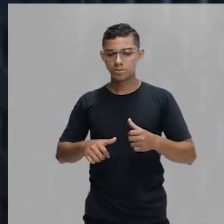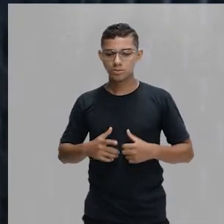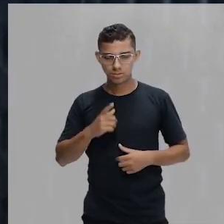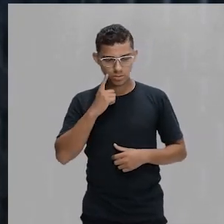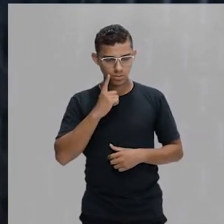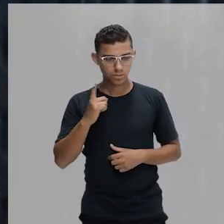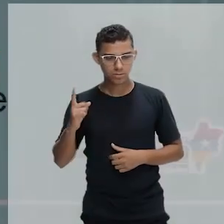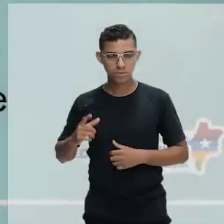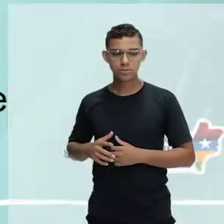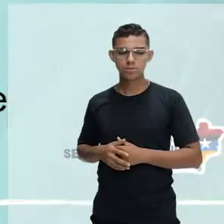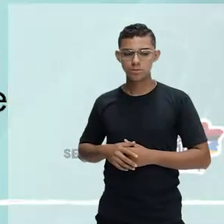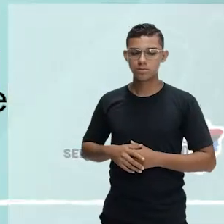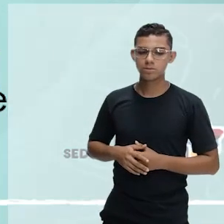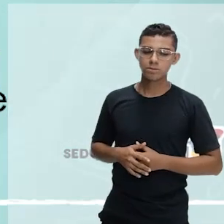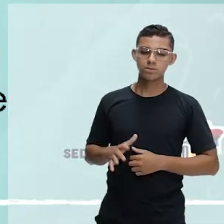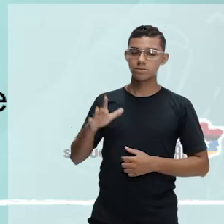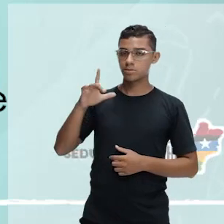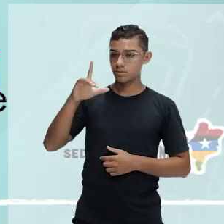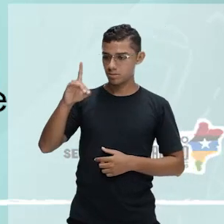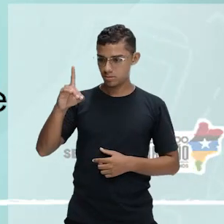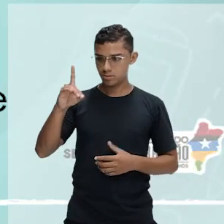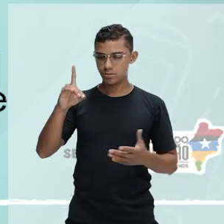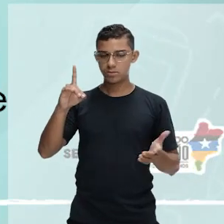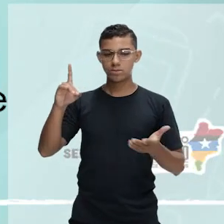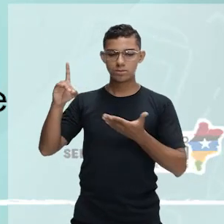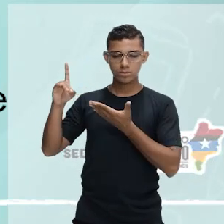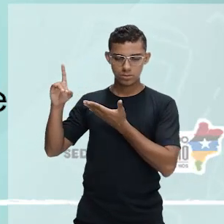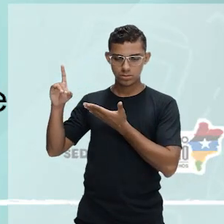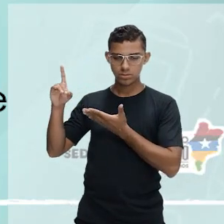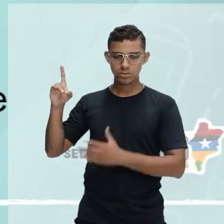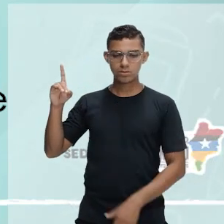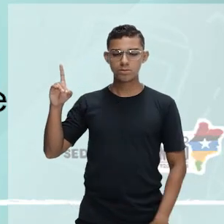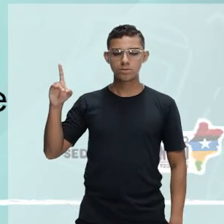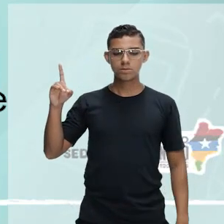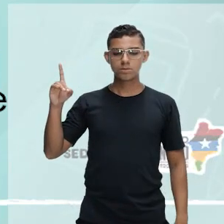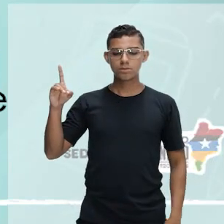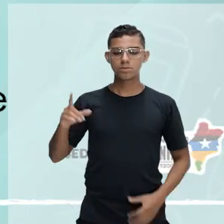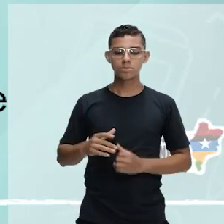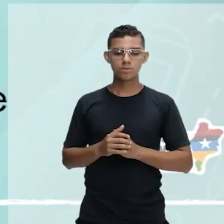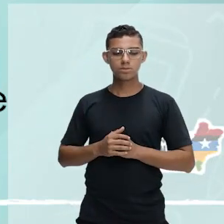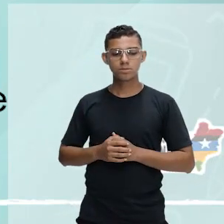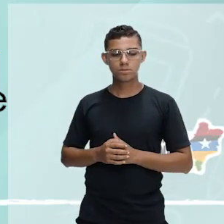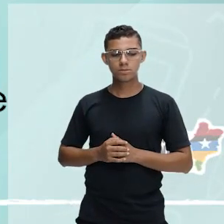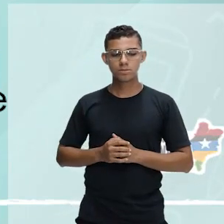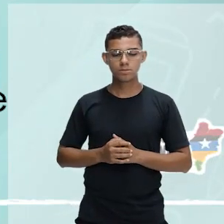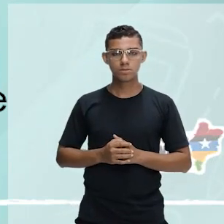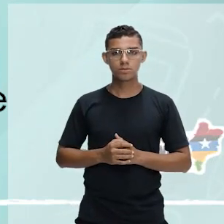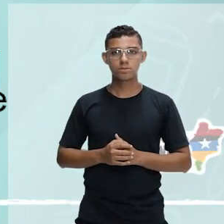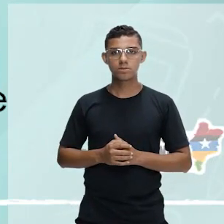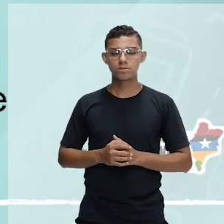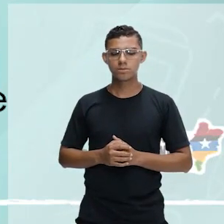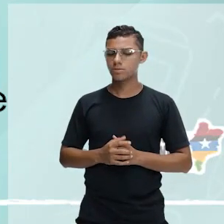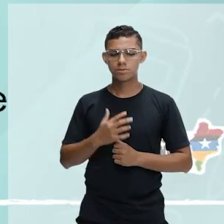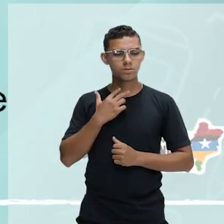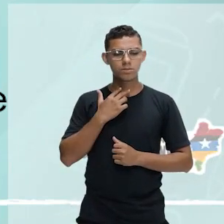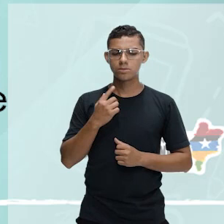Ok? Então por isso que a resposta é a letra D. Certo? Por isso que a resposta é a letra D. Certo? Por que não pode ser as outras? Justamente por